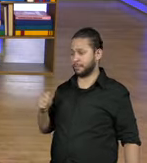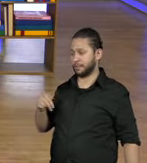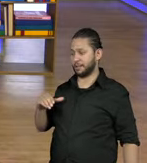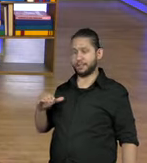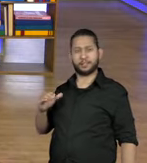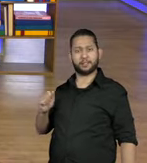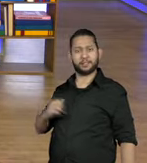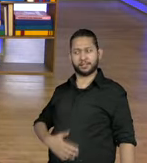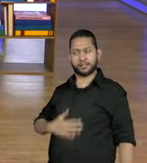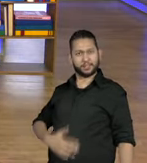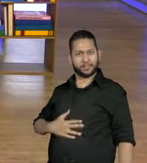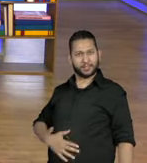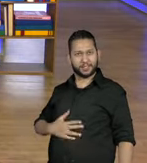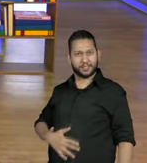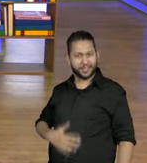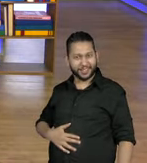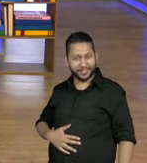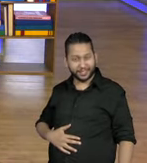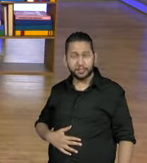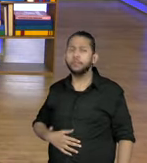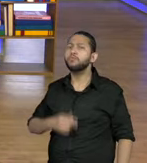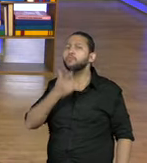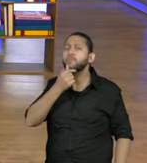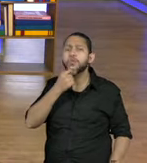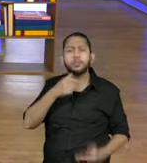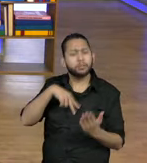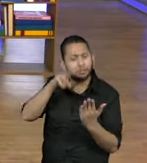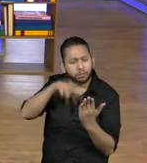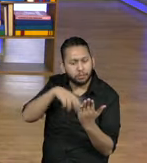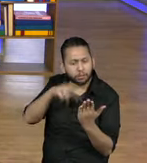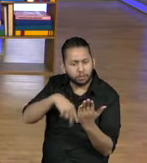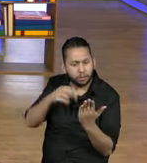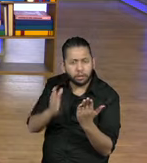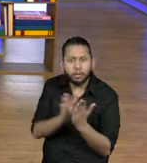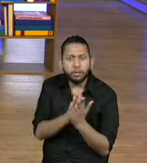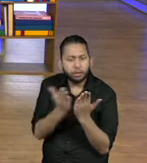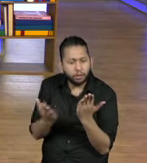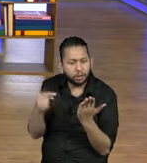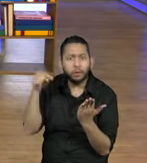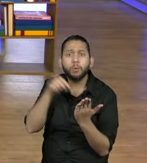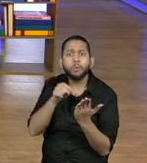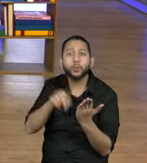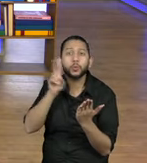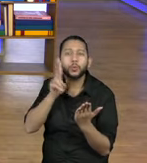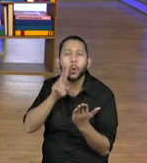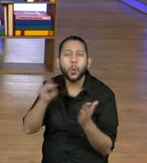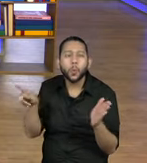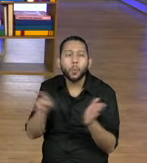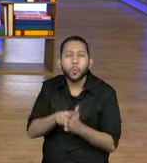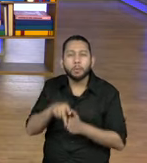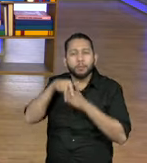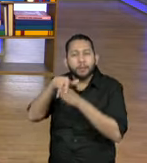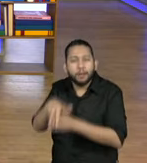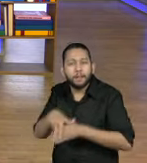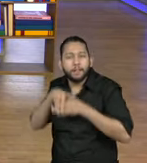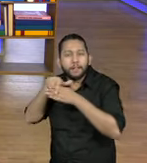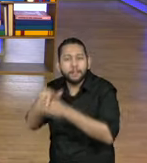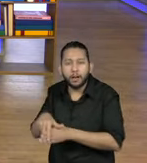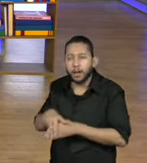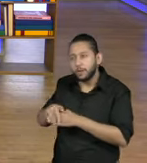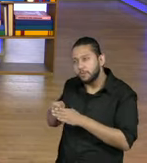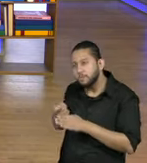Dom Quixote era um leitor de romances de cavalaria e assim cria seu próprio mundo e